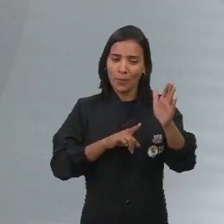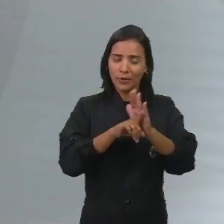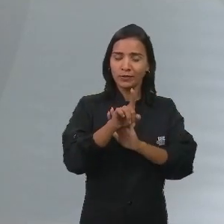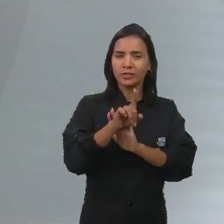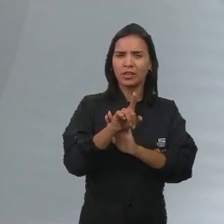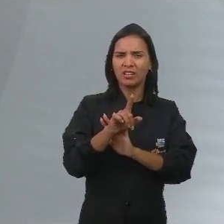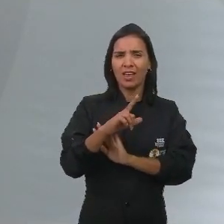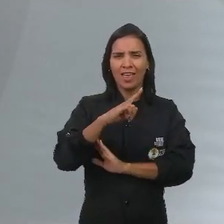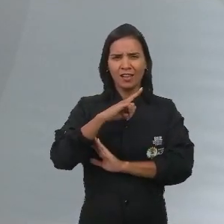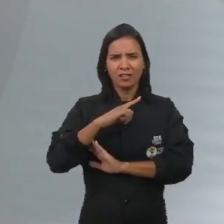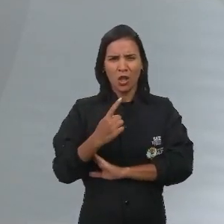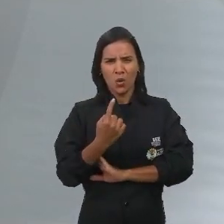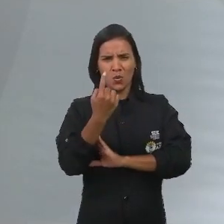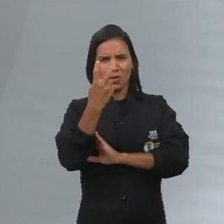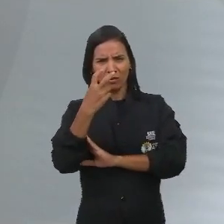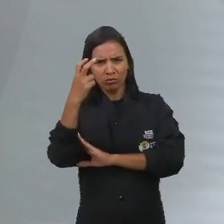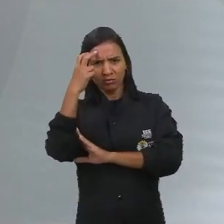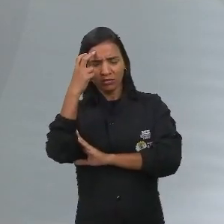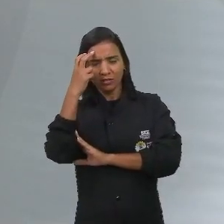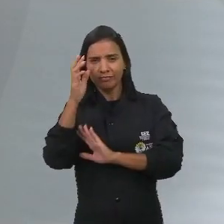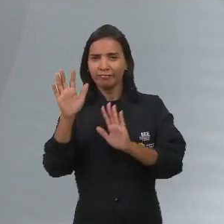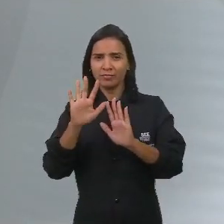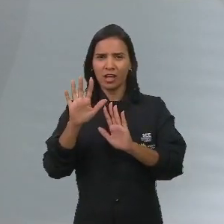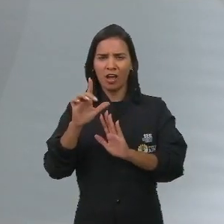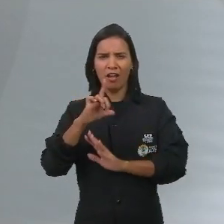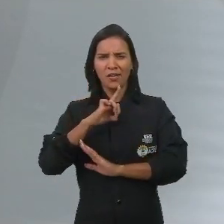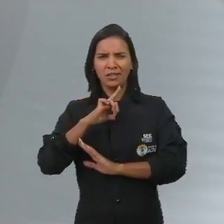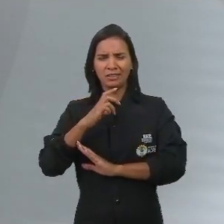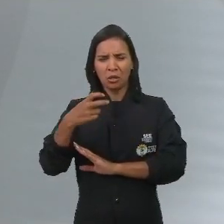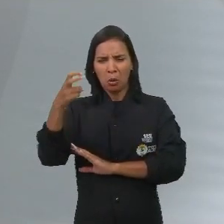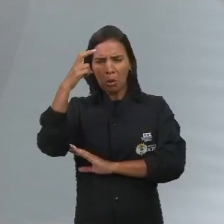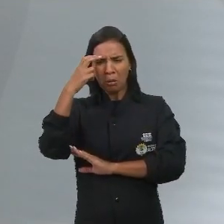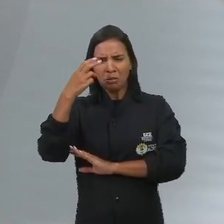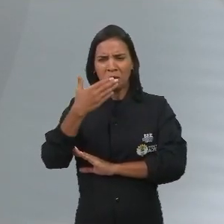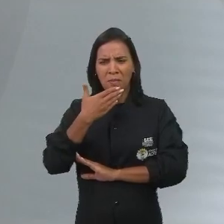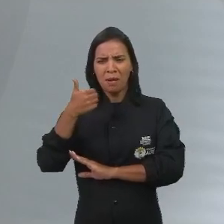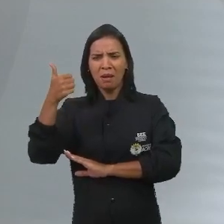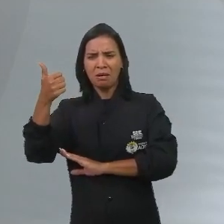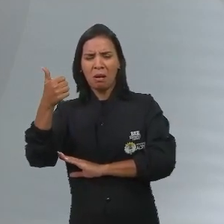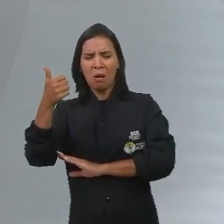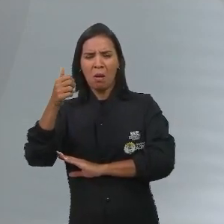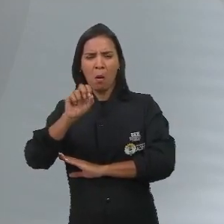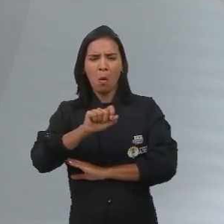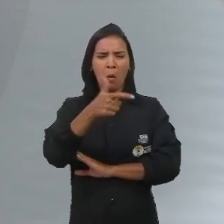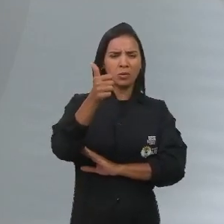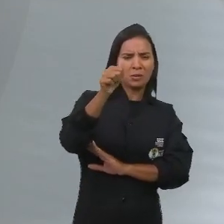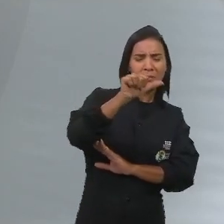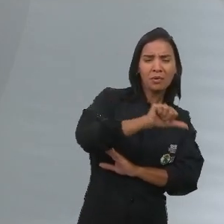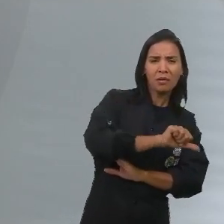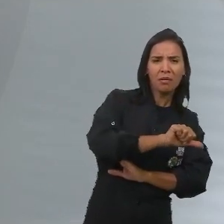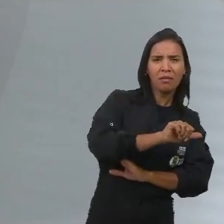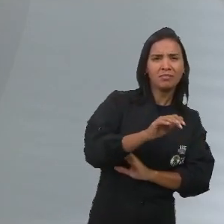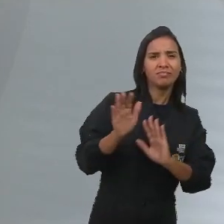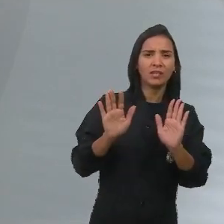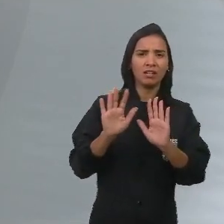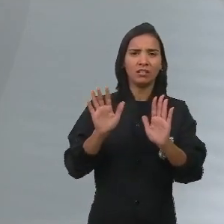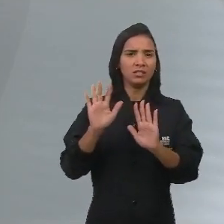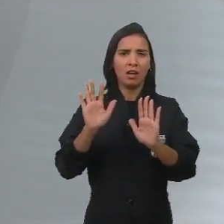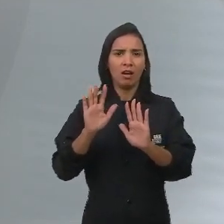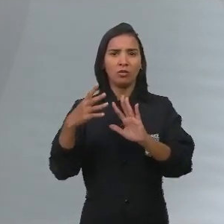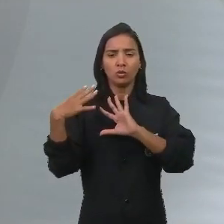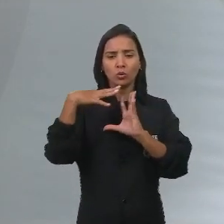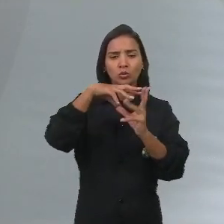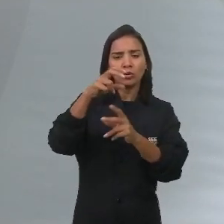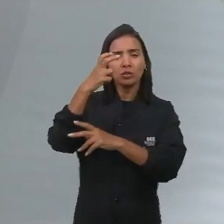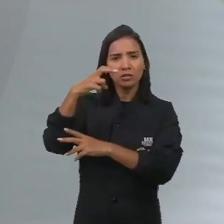apenas uma cultura se existe uma cultura melhor que a outra se existe algo que faça com